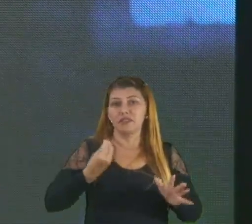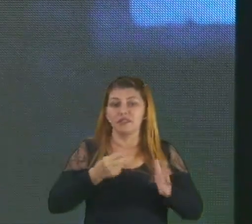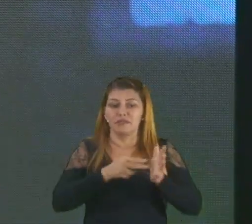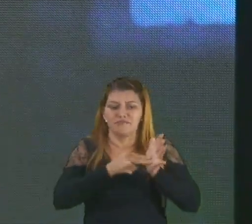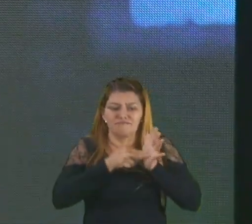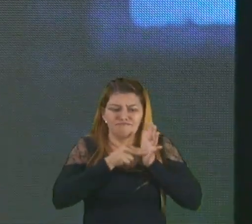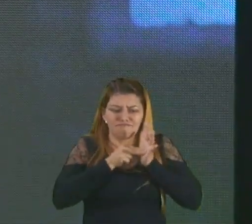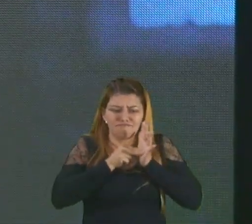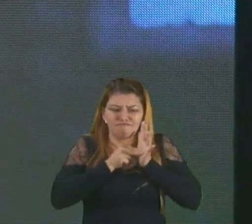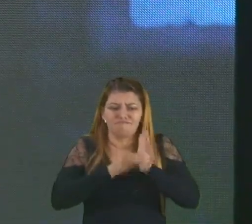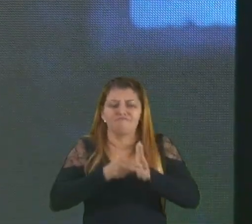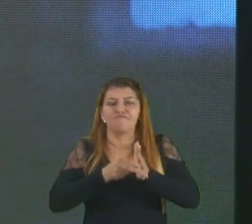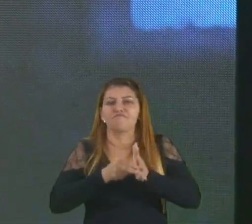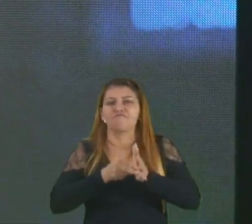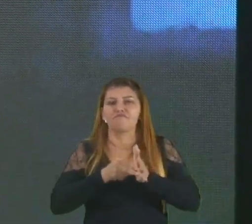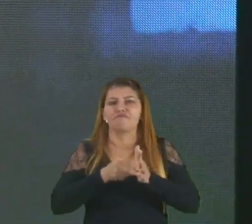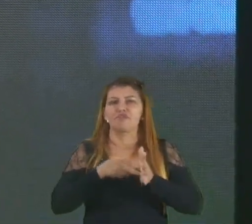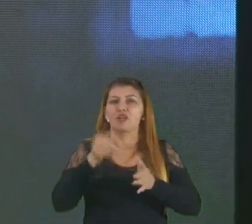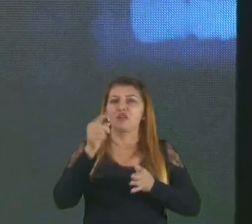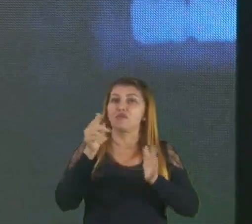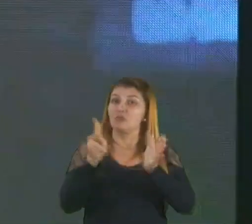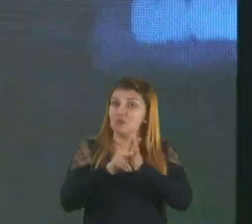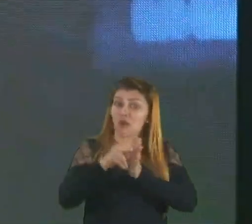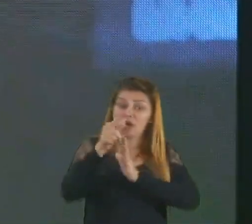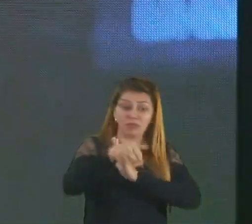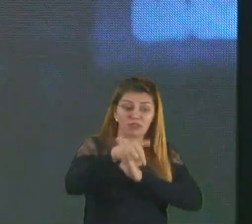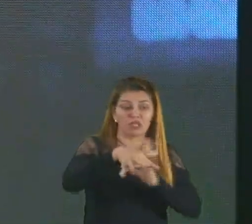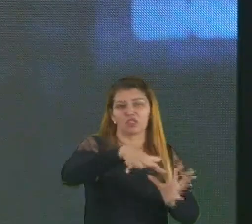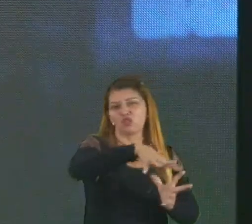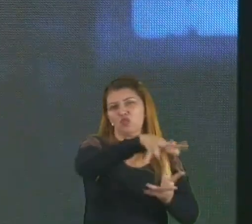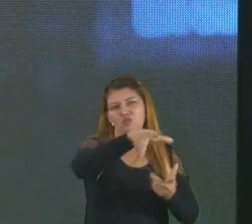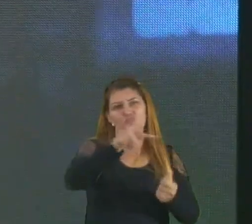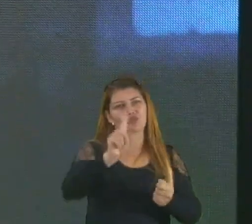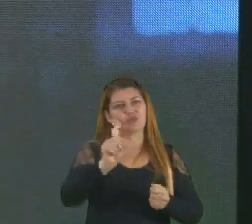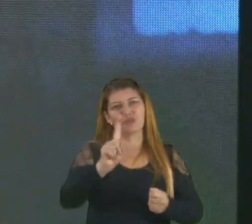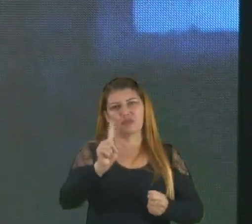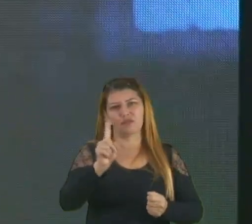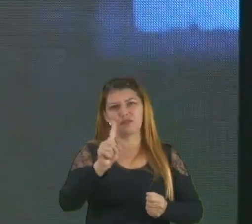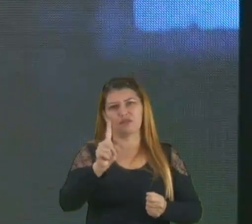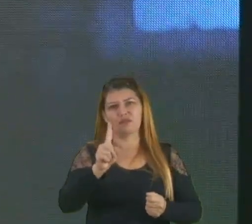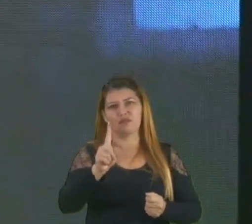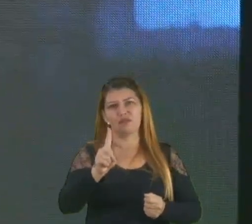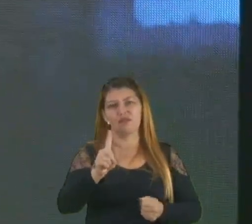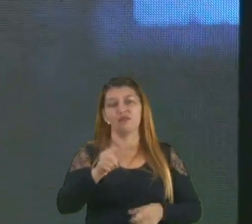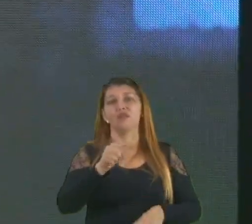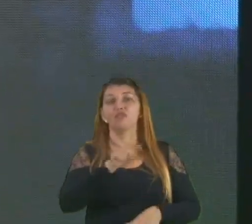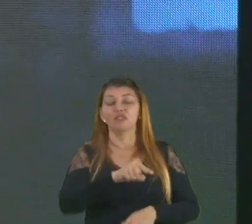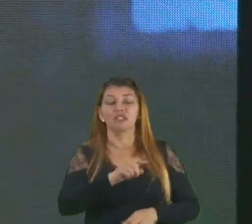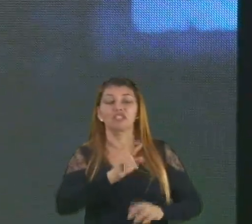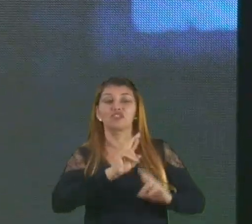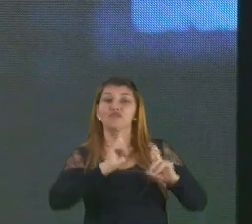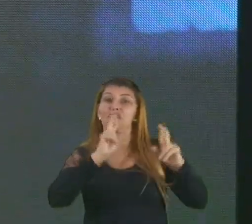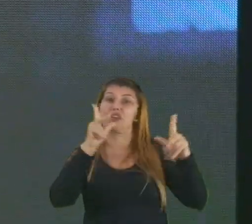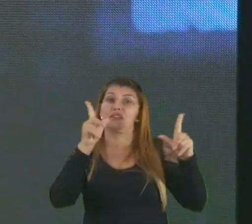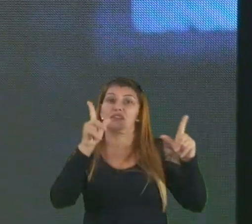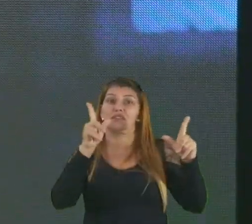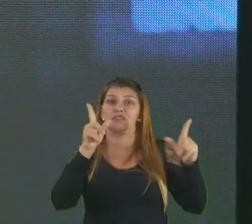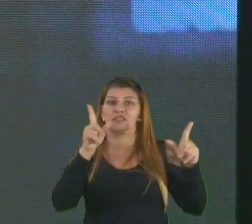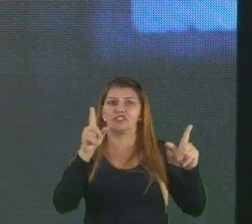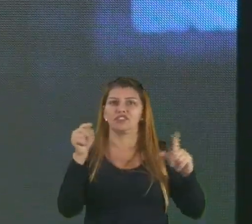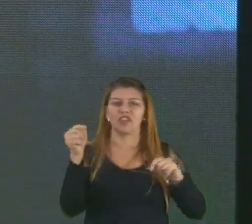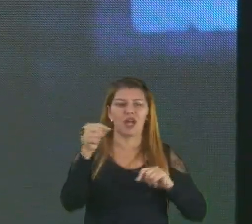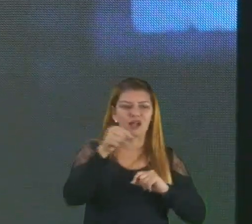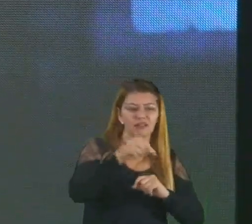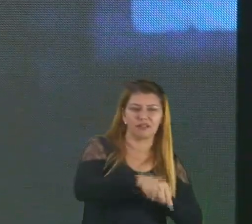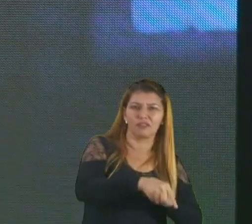cá. Você não é daqui. Você é um estranho aqui. Você é um forasteiro